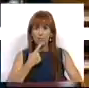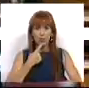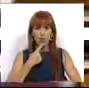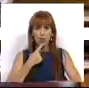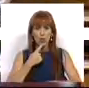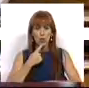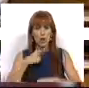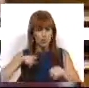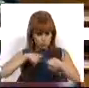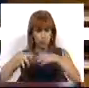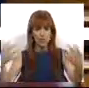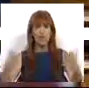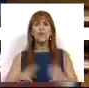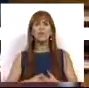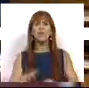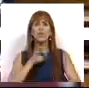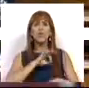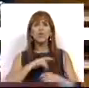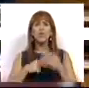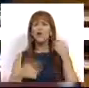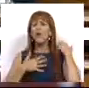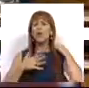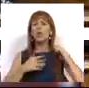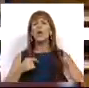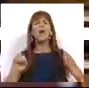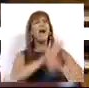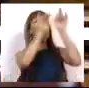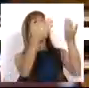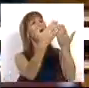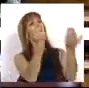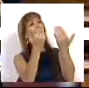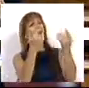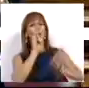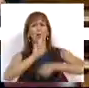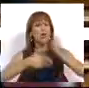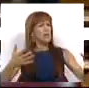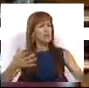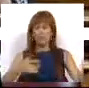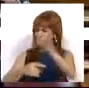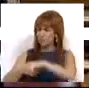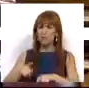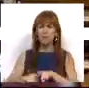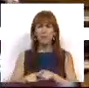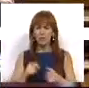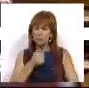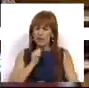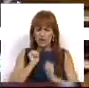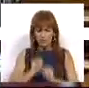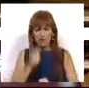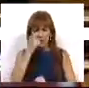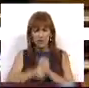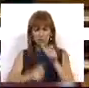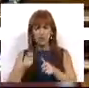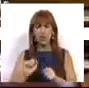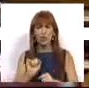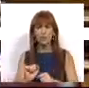absolutamente política. E, portanto, os senhores não queiram uma aclaração de outra ordem que não a da vida concreta das pessoas